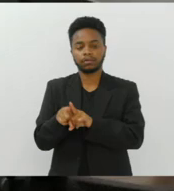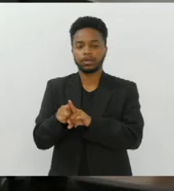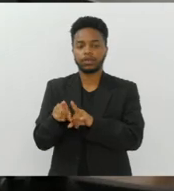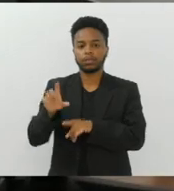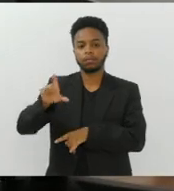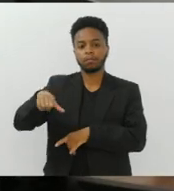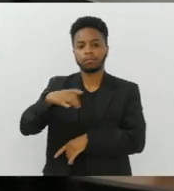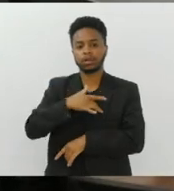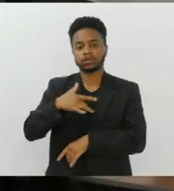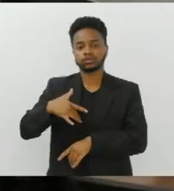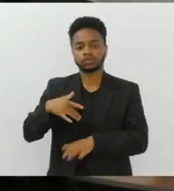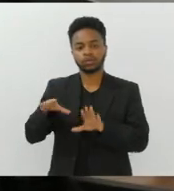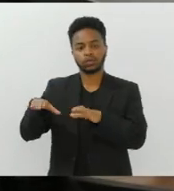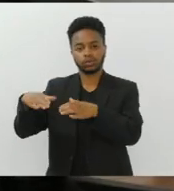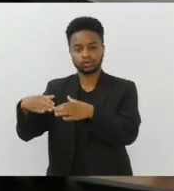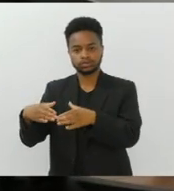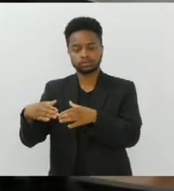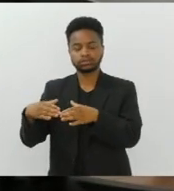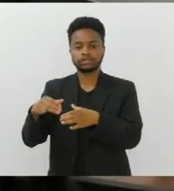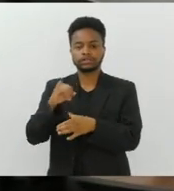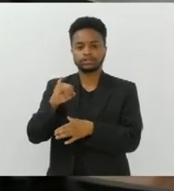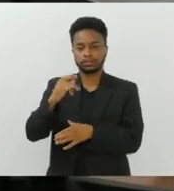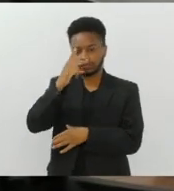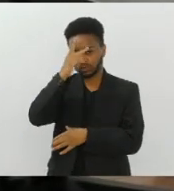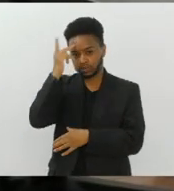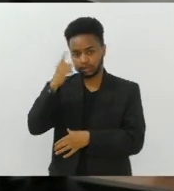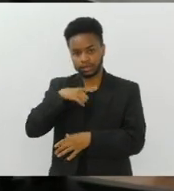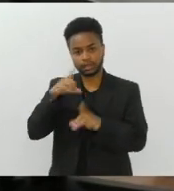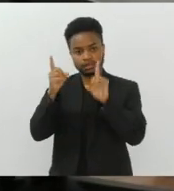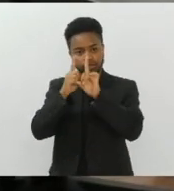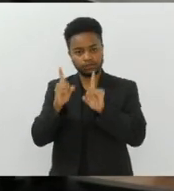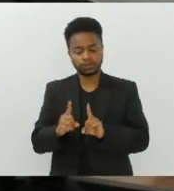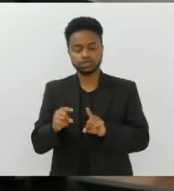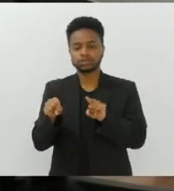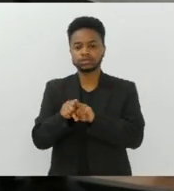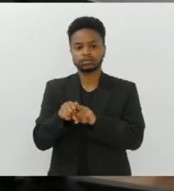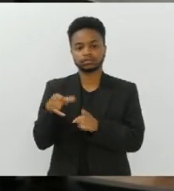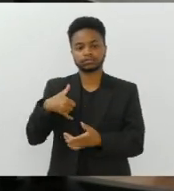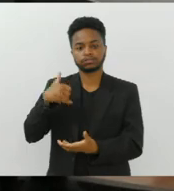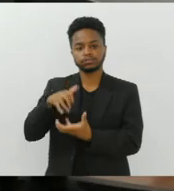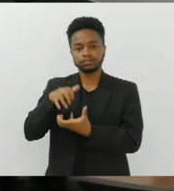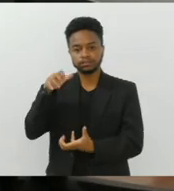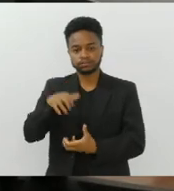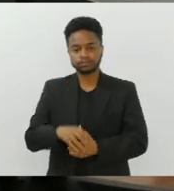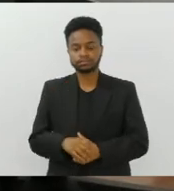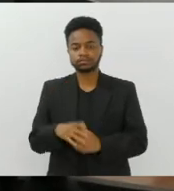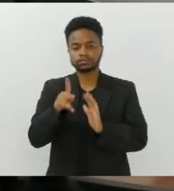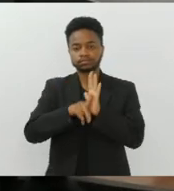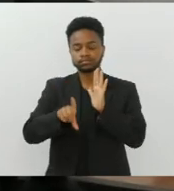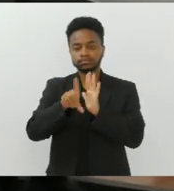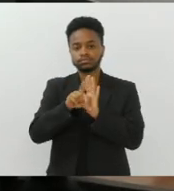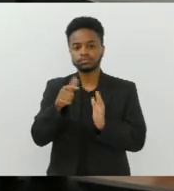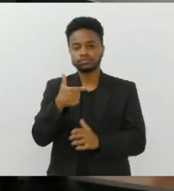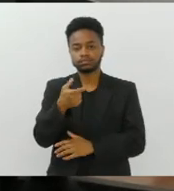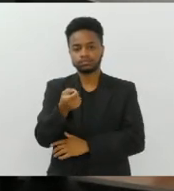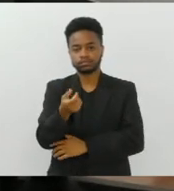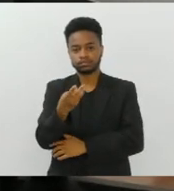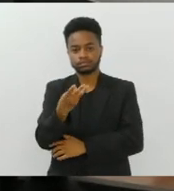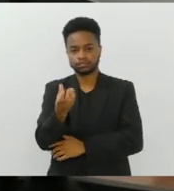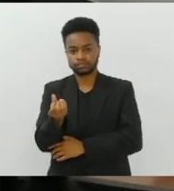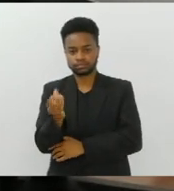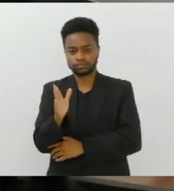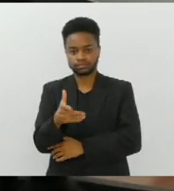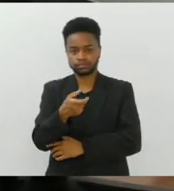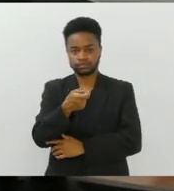coletivos, em relação a pessoas com deficiência e a idosos. PL 2036-2024, não vamos